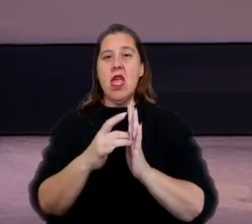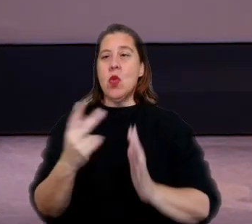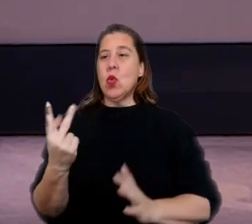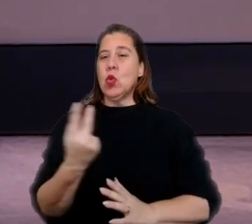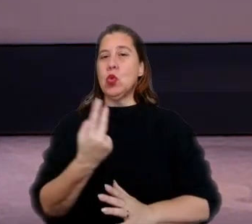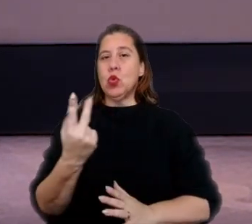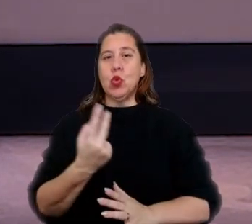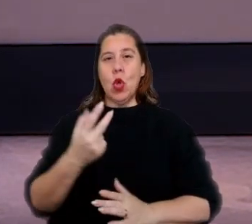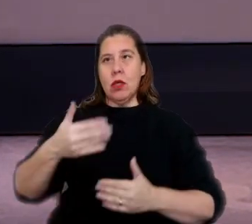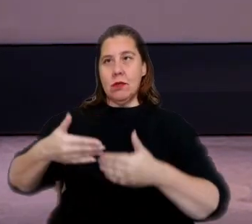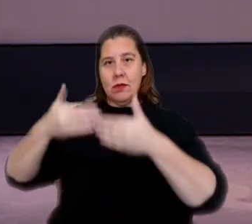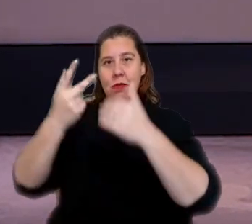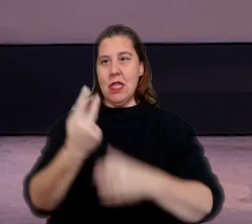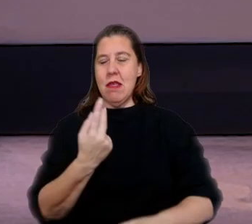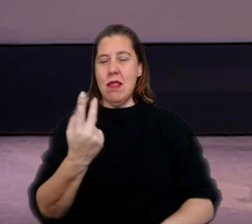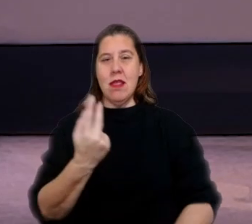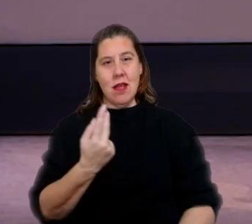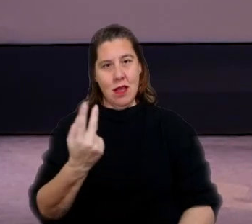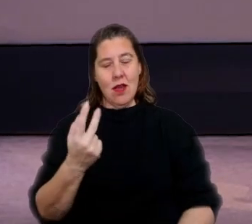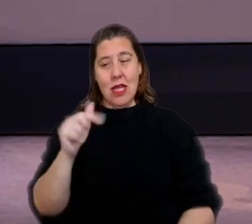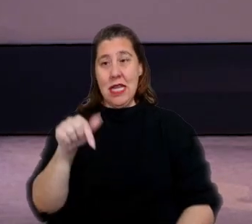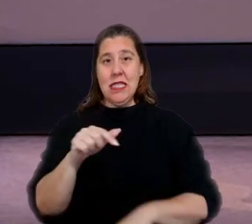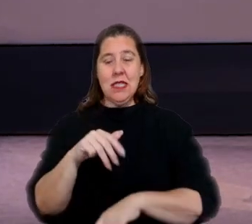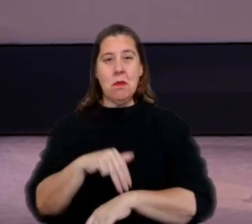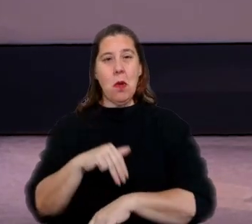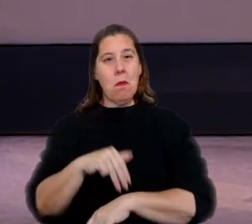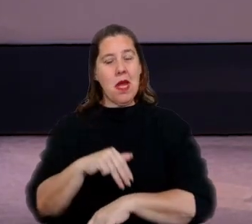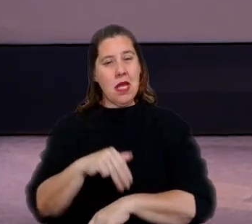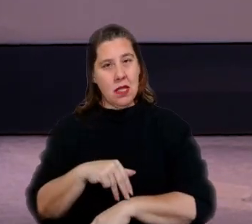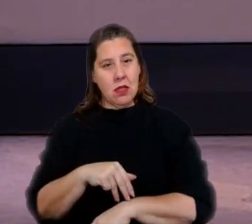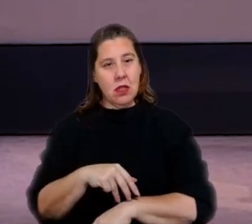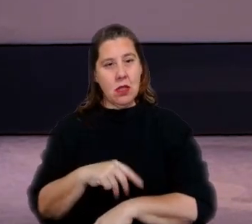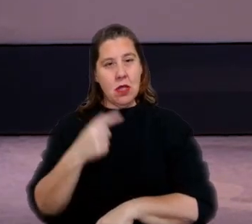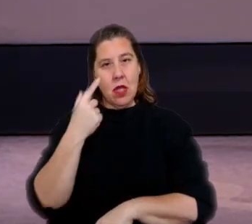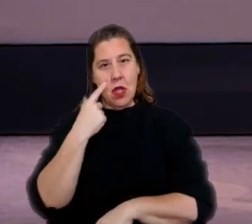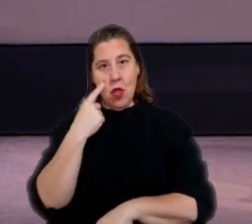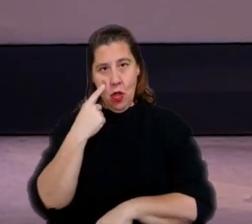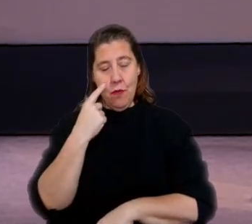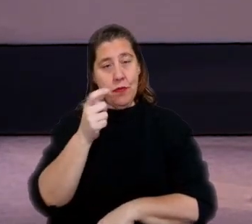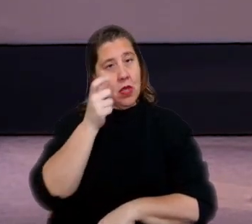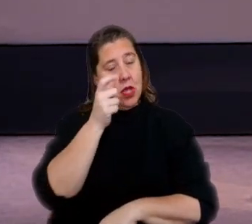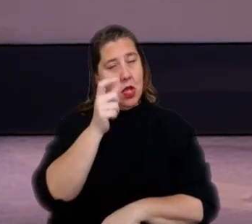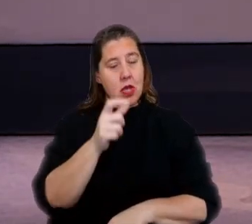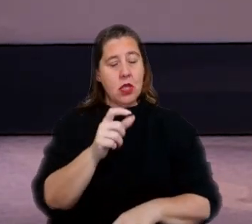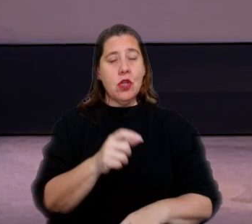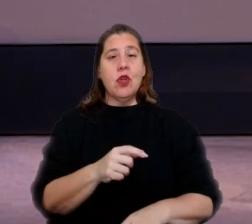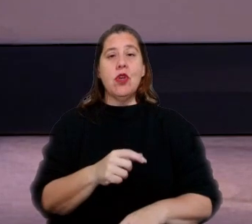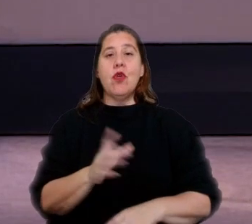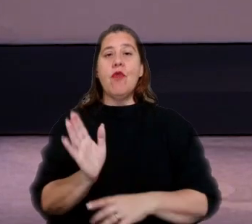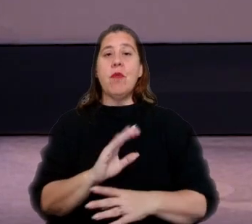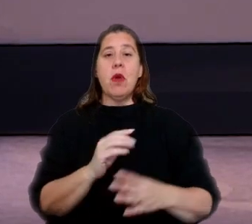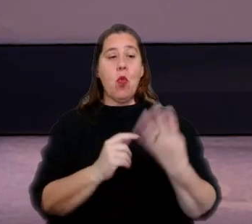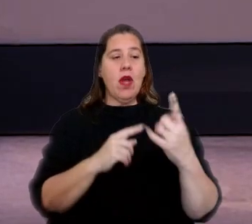entre ele e o Remy, entre ele e a mãe do Remy. E nessa hora, eu vi o filme 4 vezes e foi